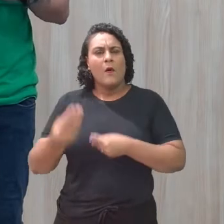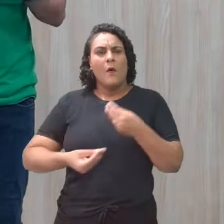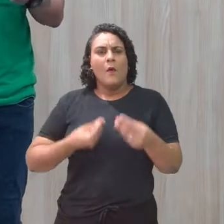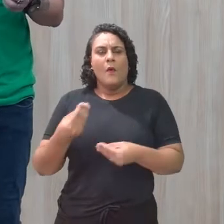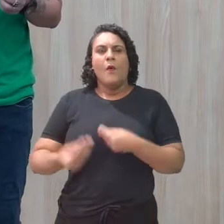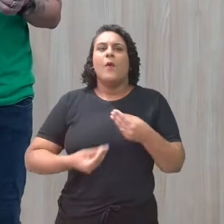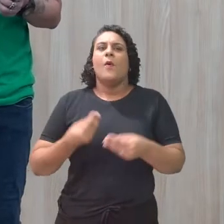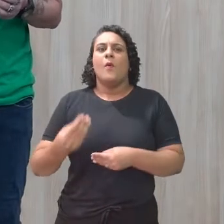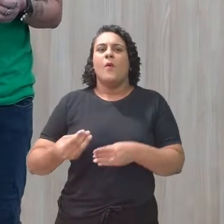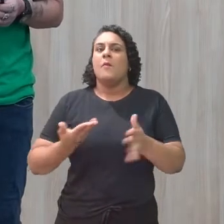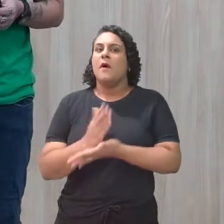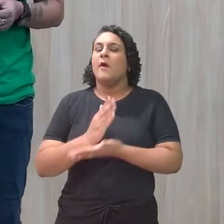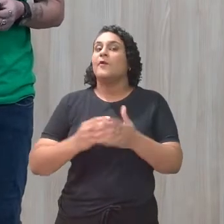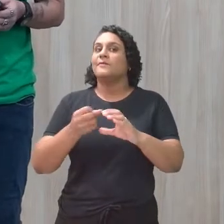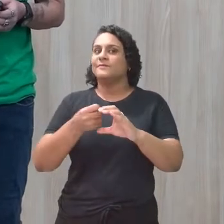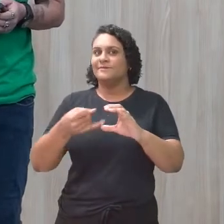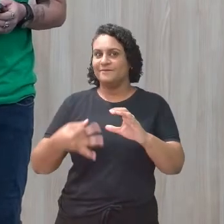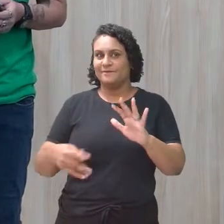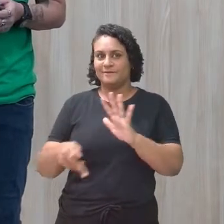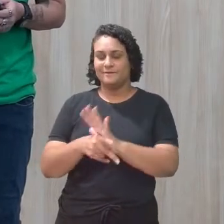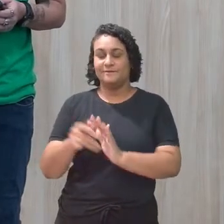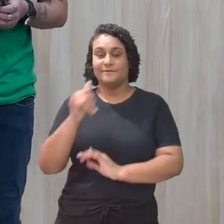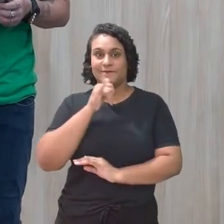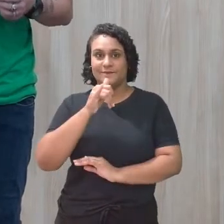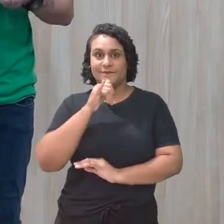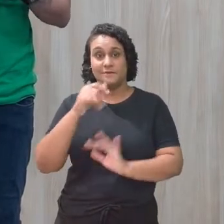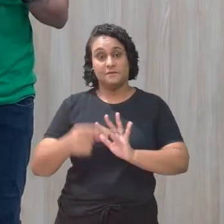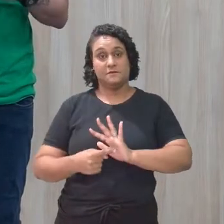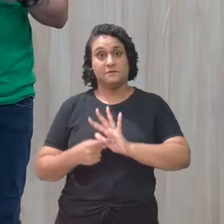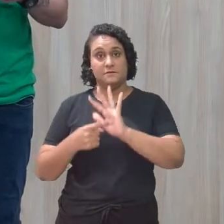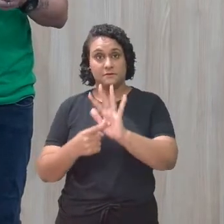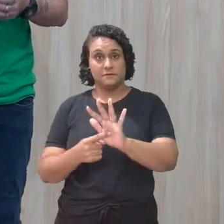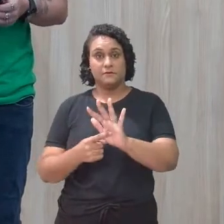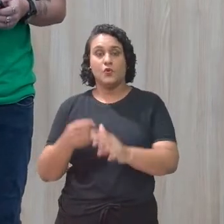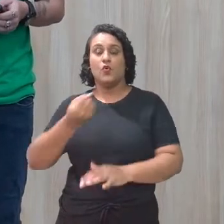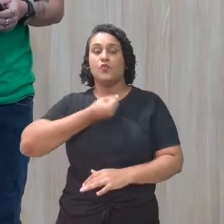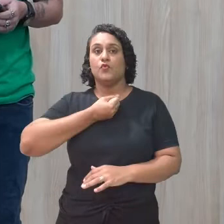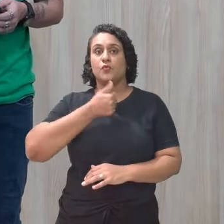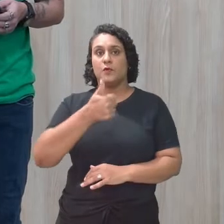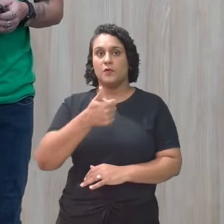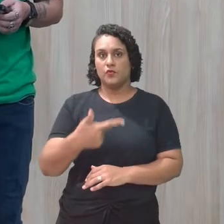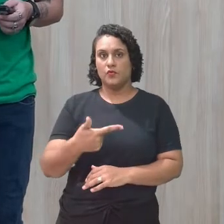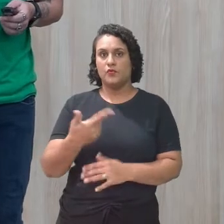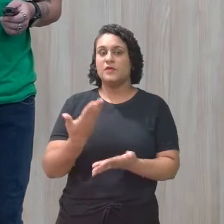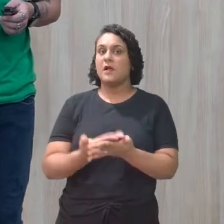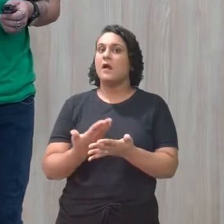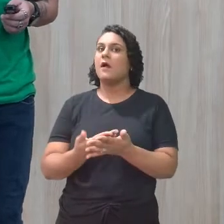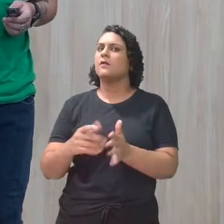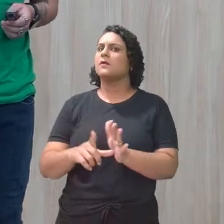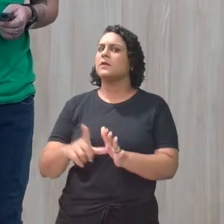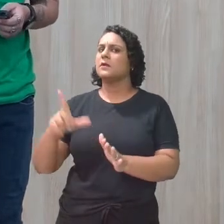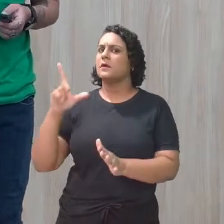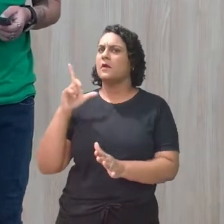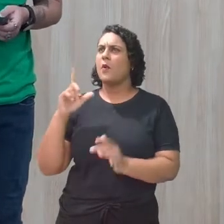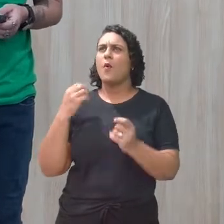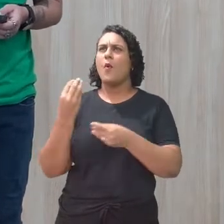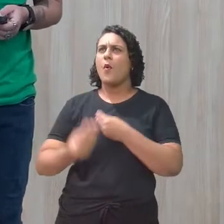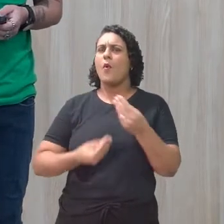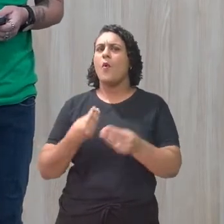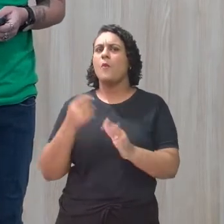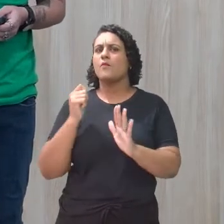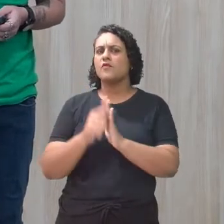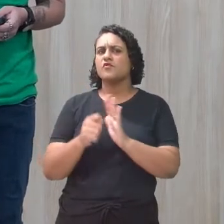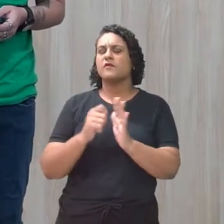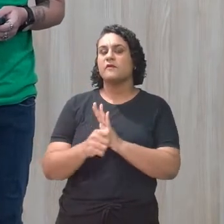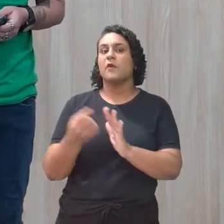que são algumas características. Por exemplo, a gente já mostrou que o número 12, na aula anterior, disse como é que eu posso escrever esse número